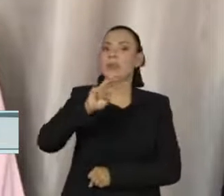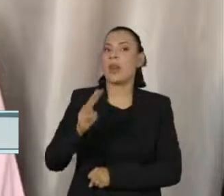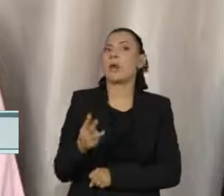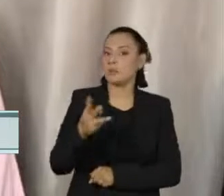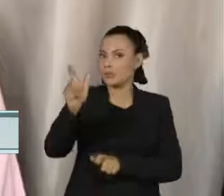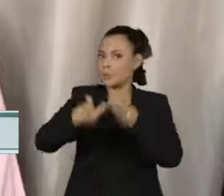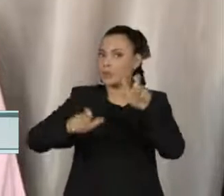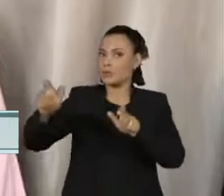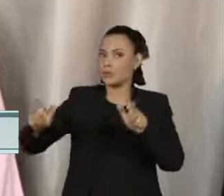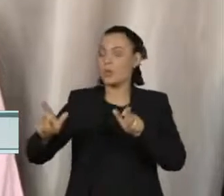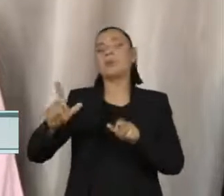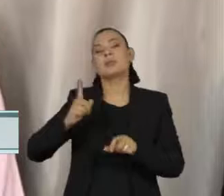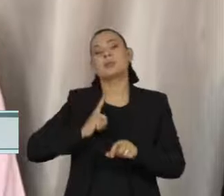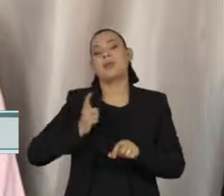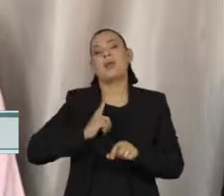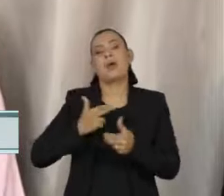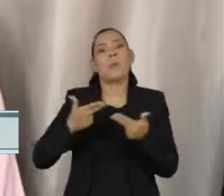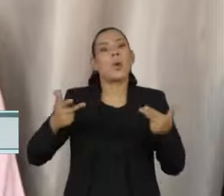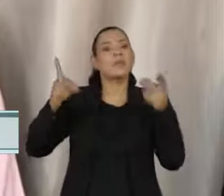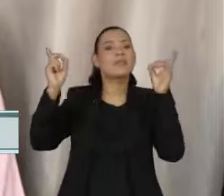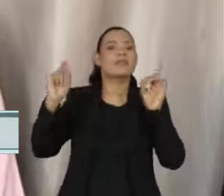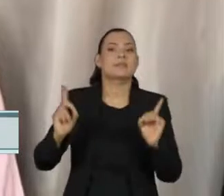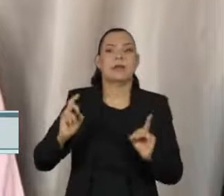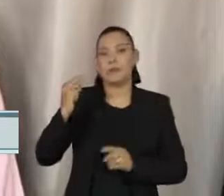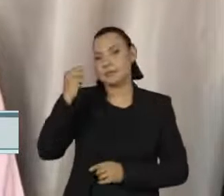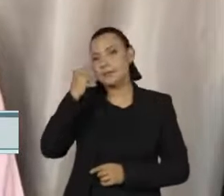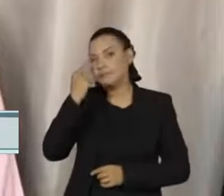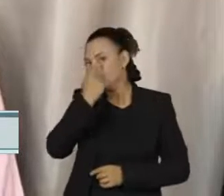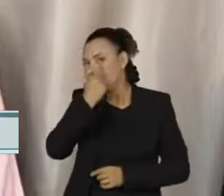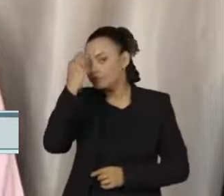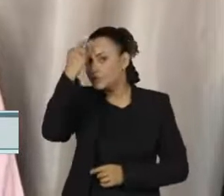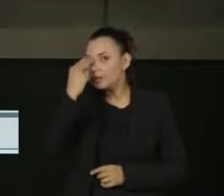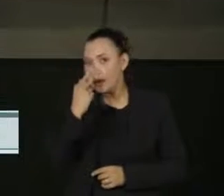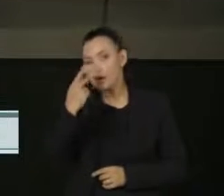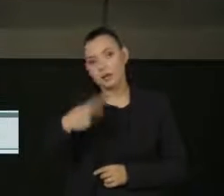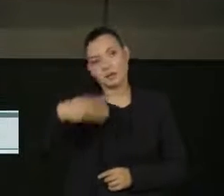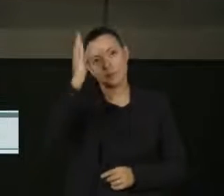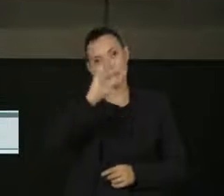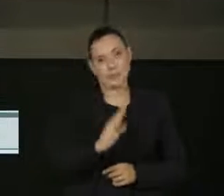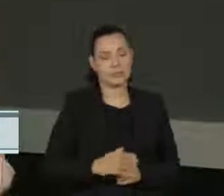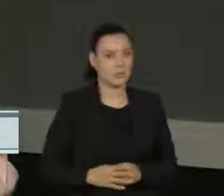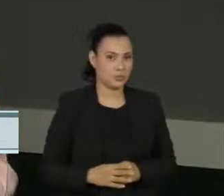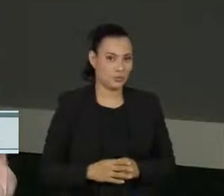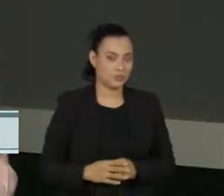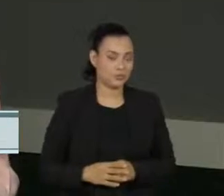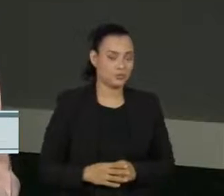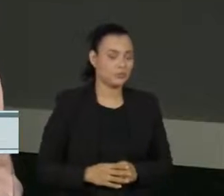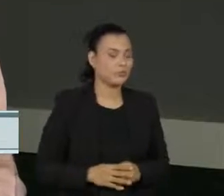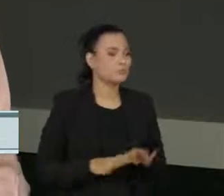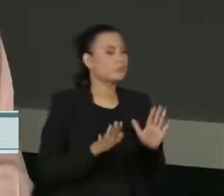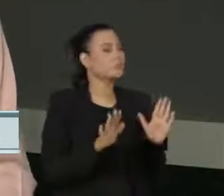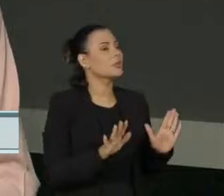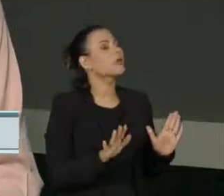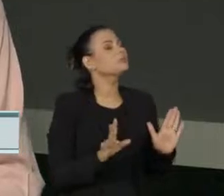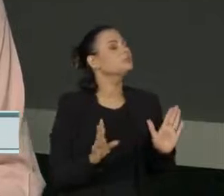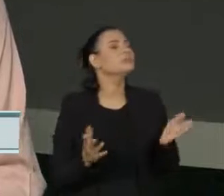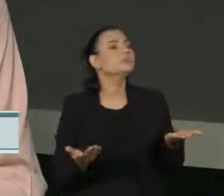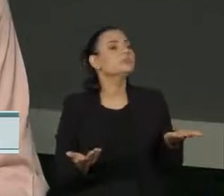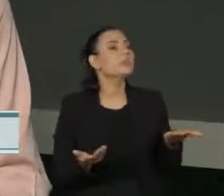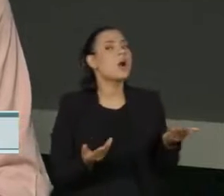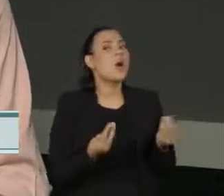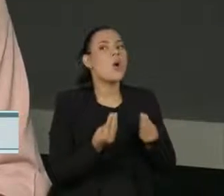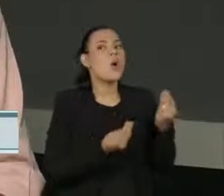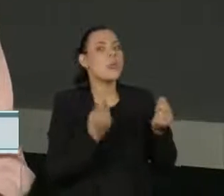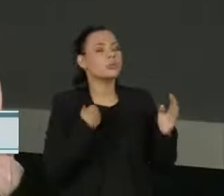de pessoas com algum tipo, com alguma deficiência visual em nosso país. E quais são os diagnósticos